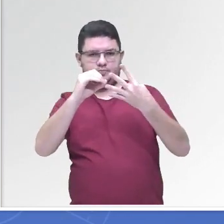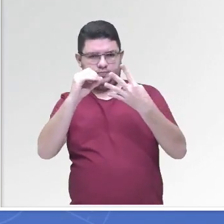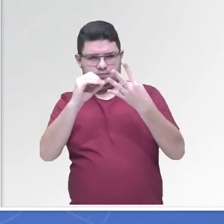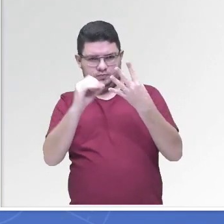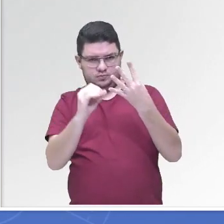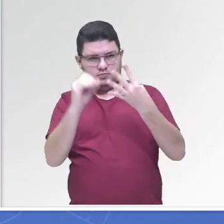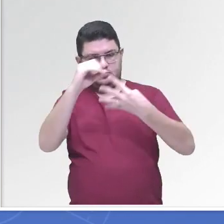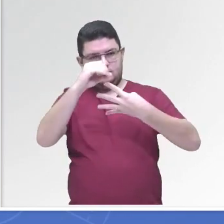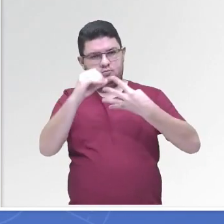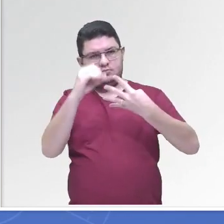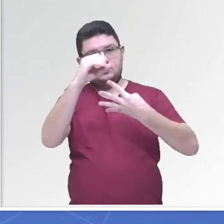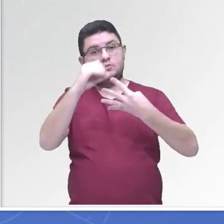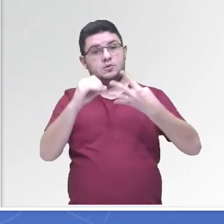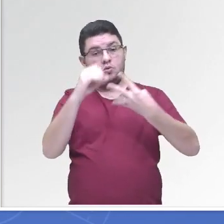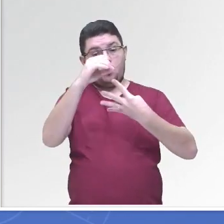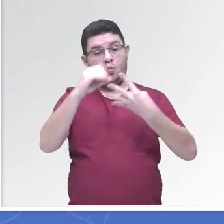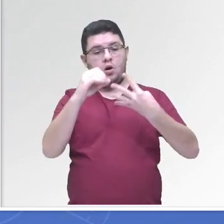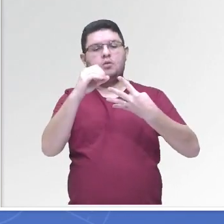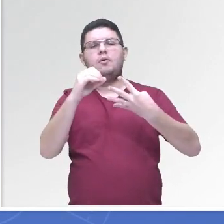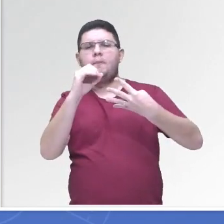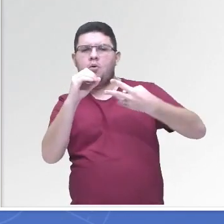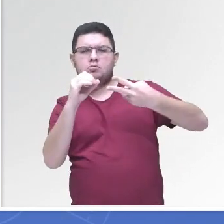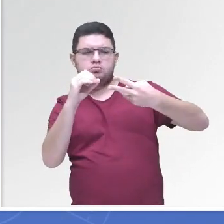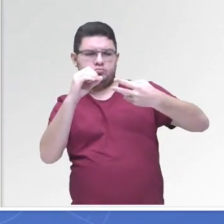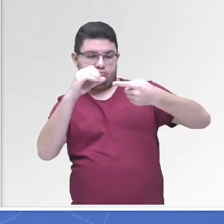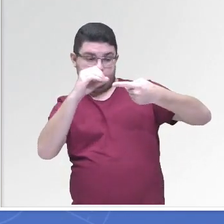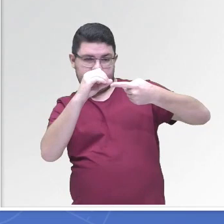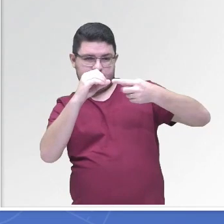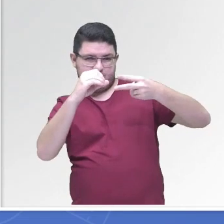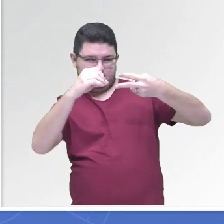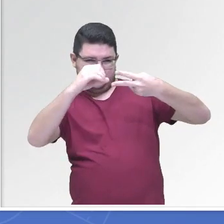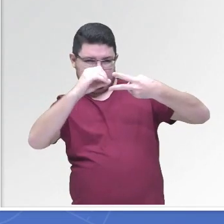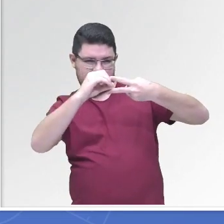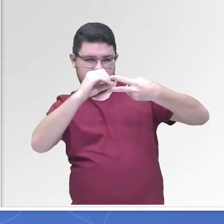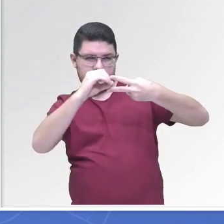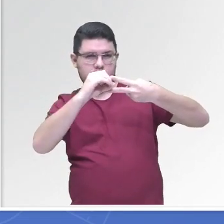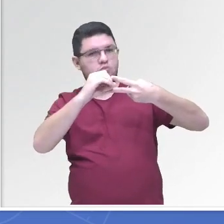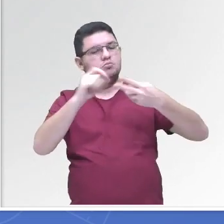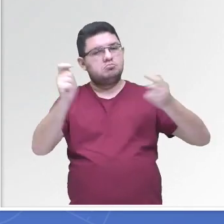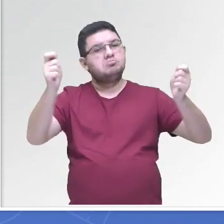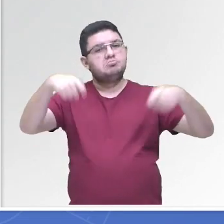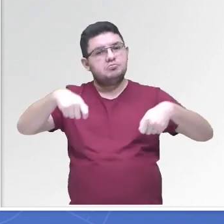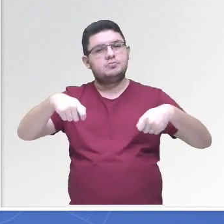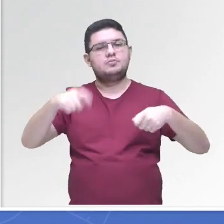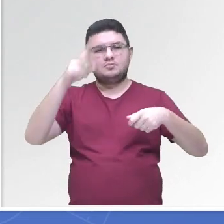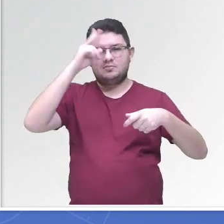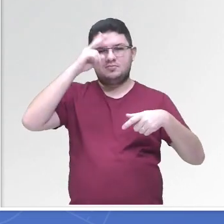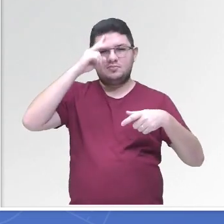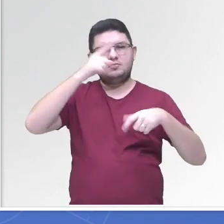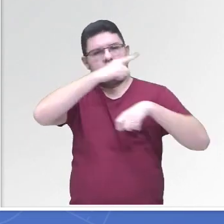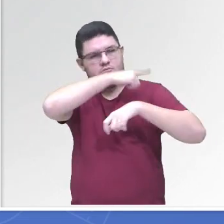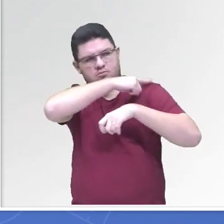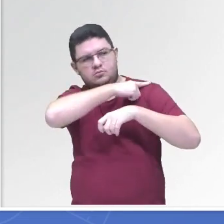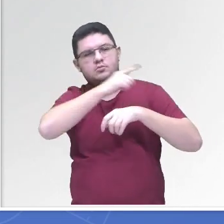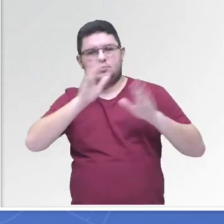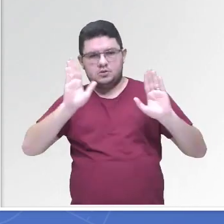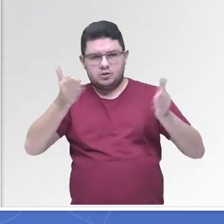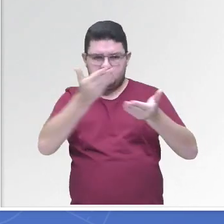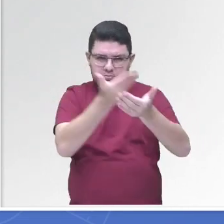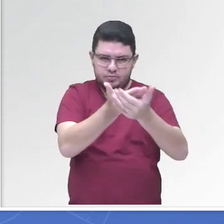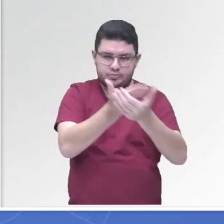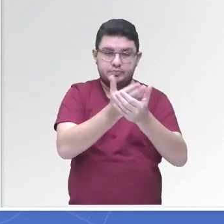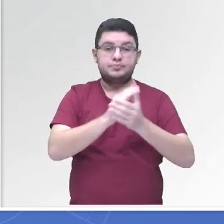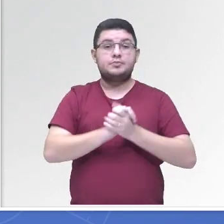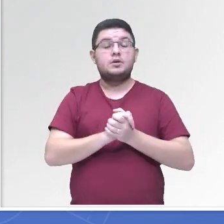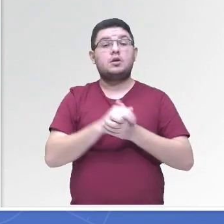simples, dupla, tripla, né? A gente já viu isso lá no primeiro ano. Então, como ele é capaz de fazer essas ligações, ele pode se ligar